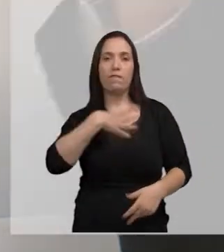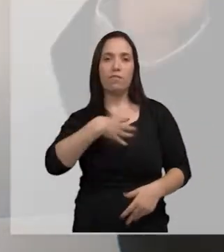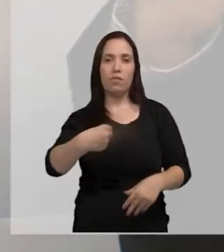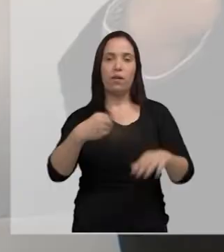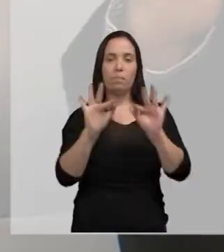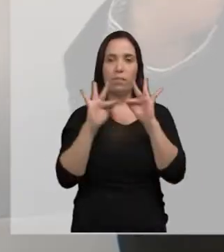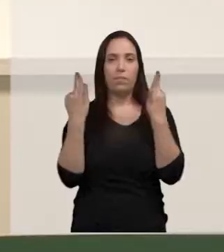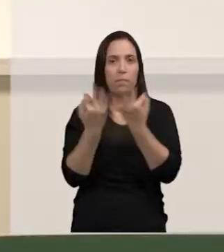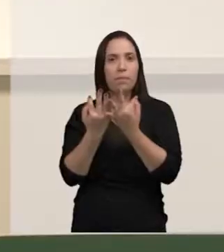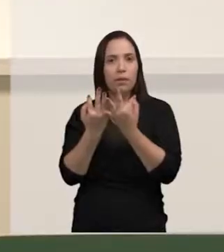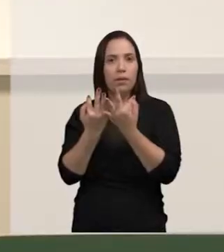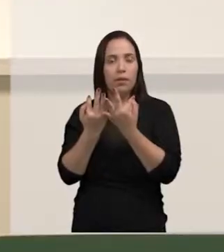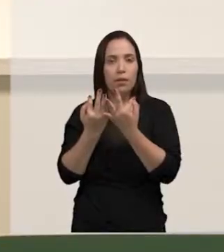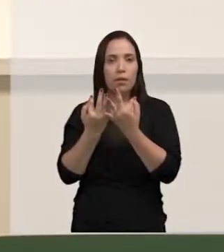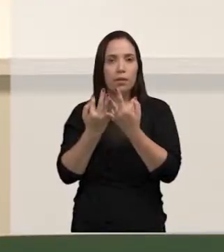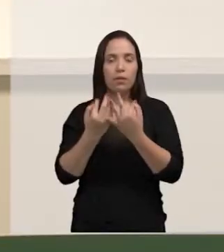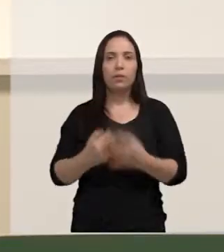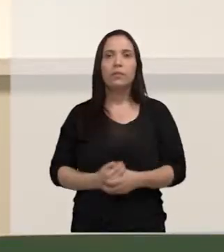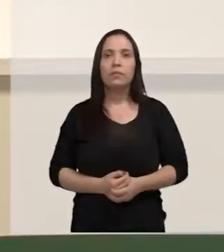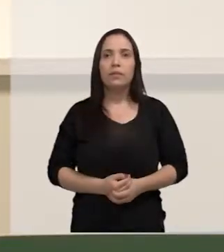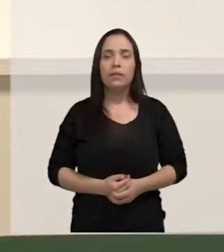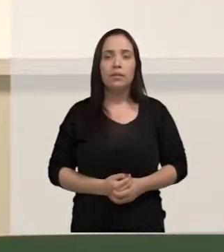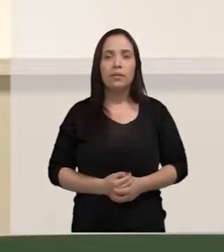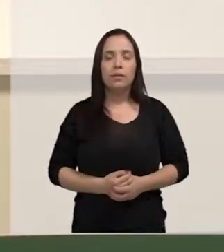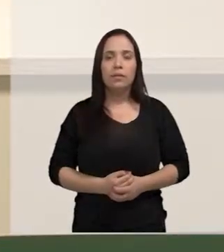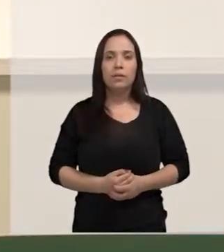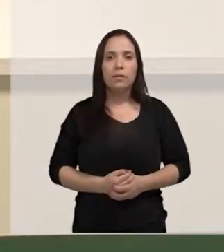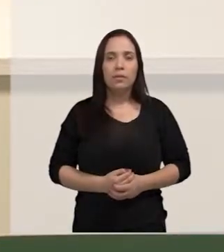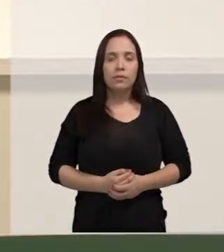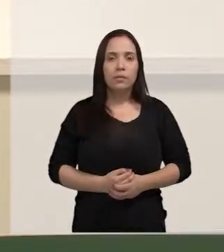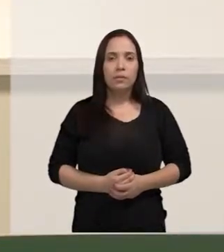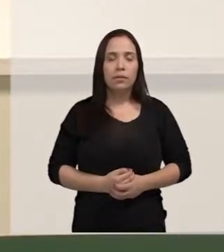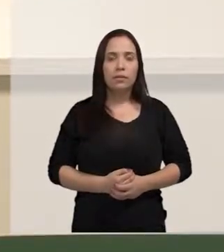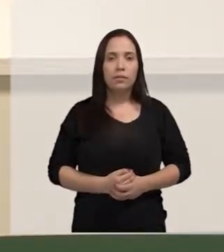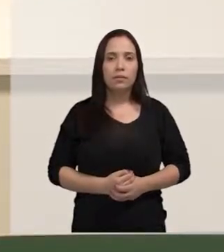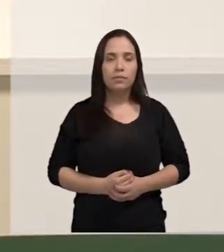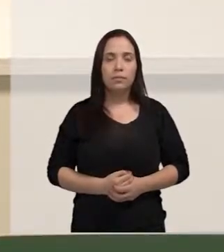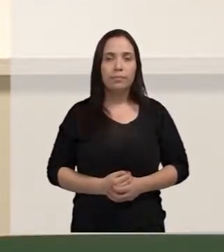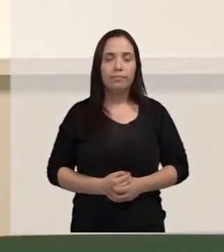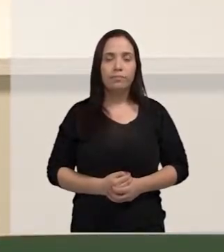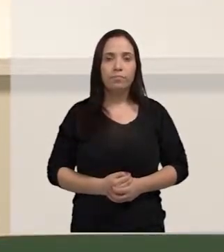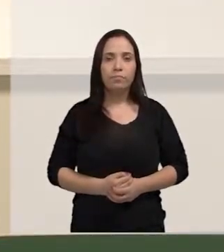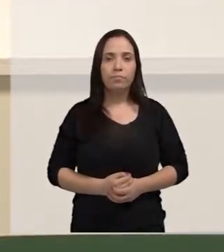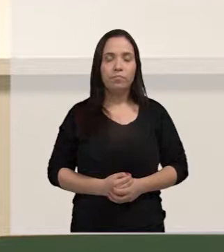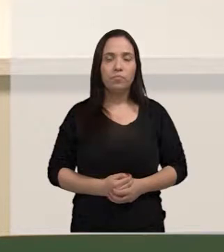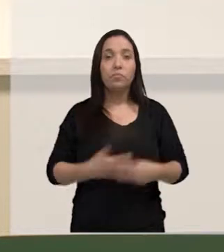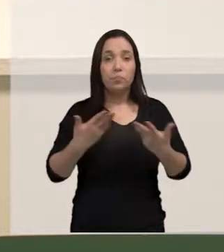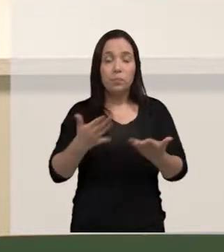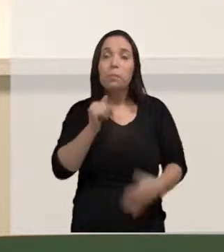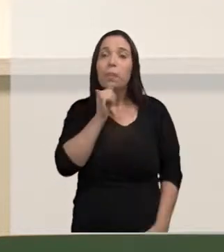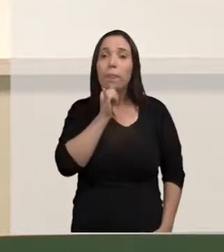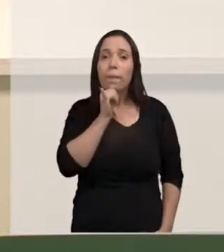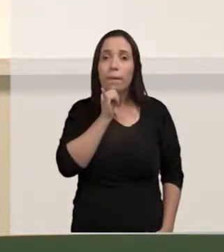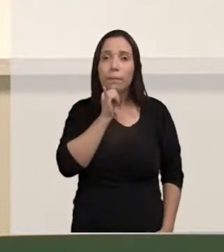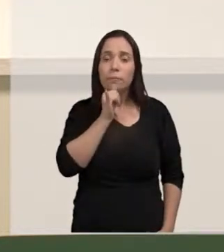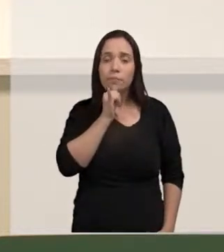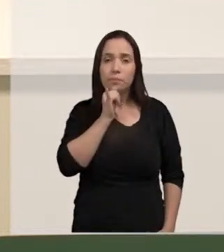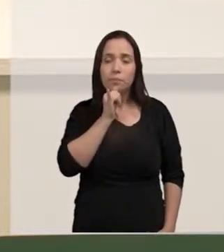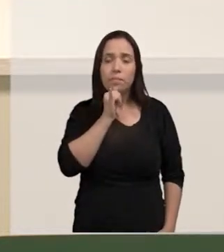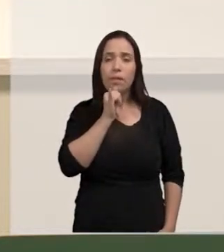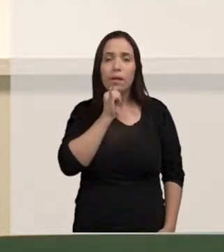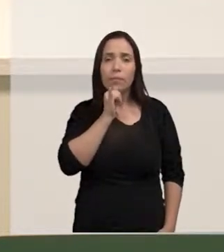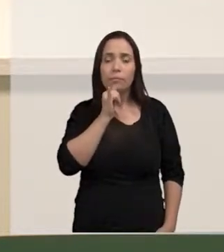esse eleitor é um eleitor abastado, Luiz. Sem dúvida, é um cara, por exemplo... É um eleitor abastado. É um cara que, por exemplo... E